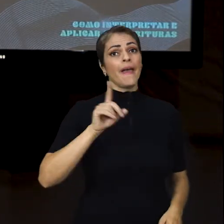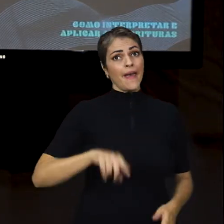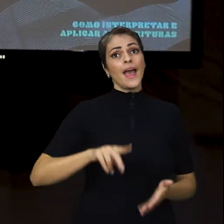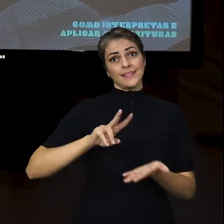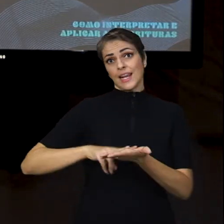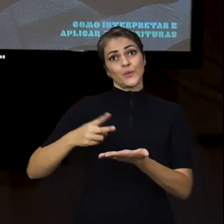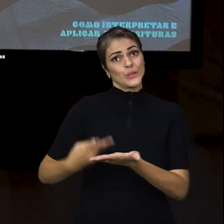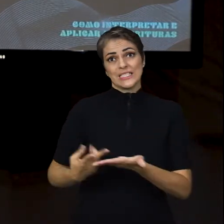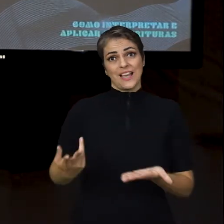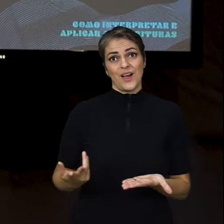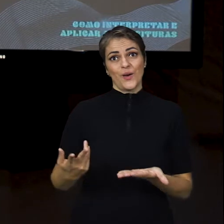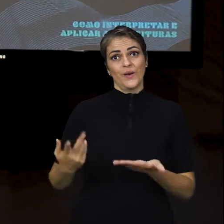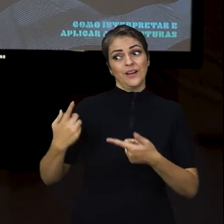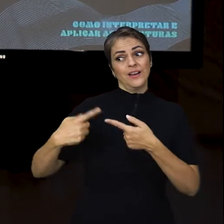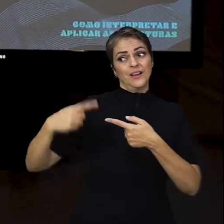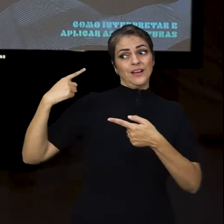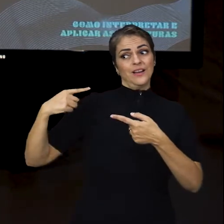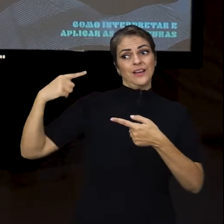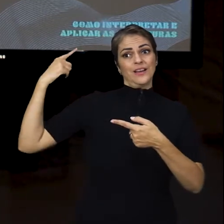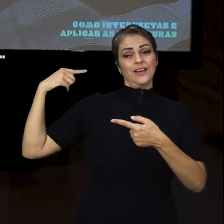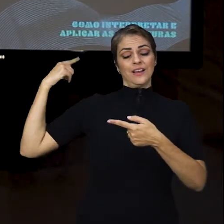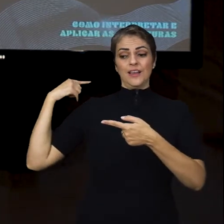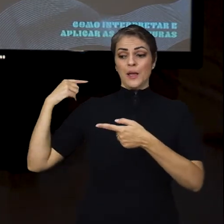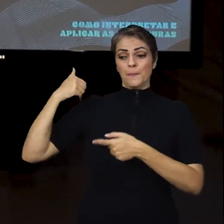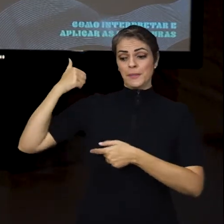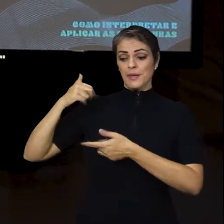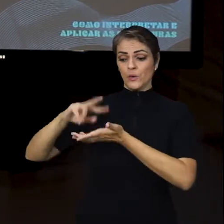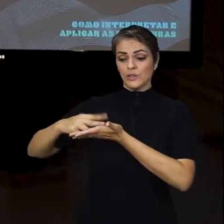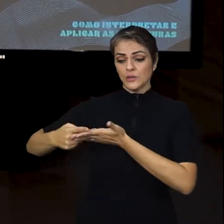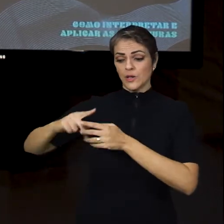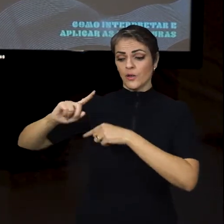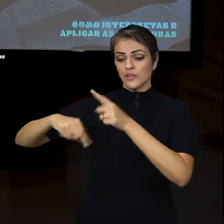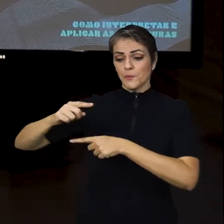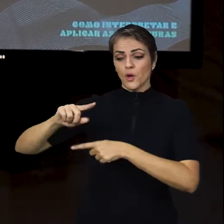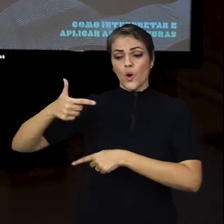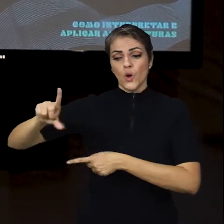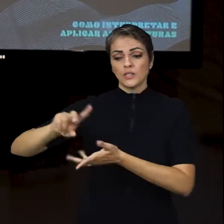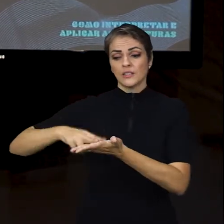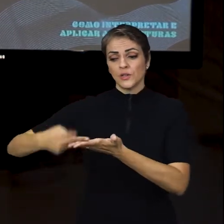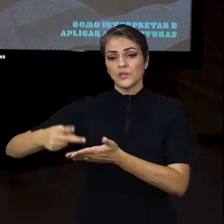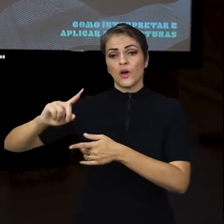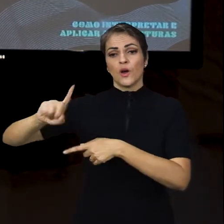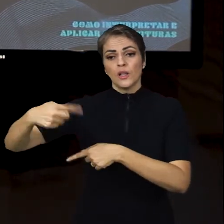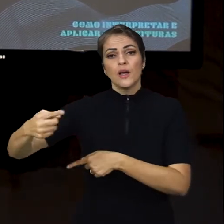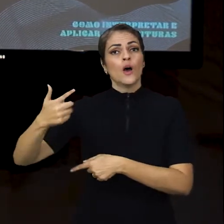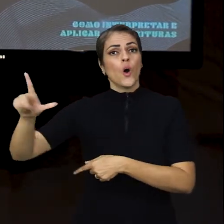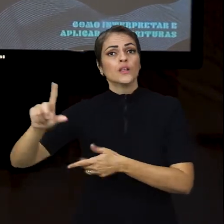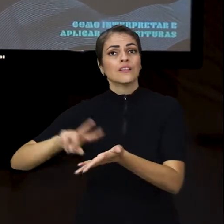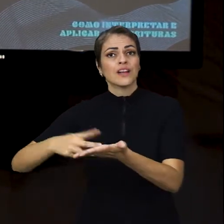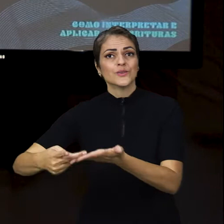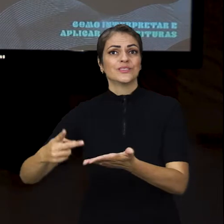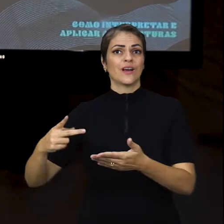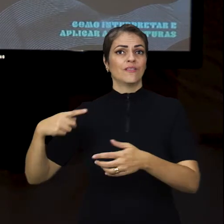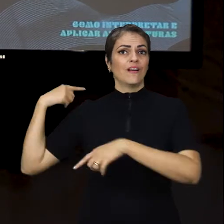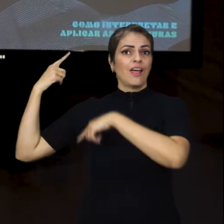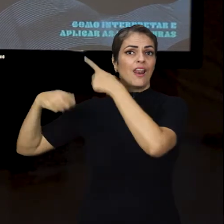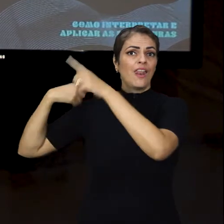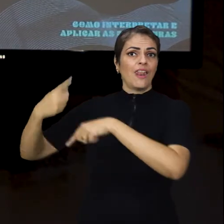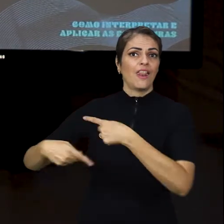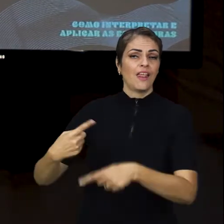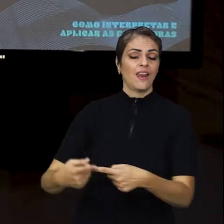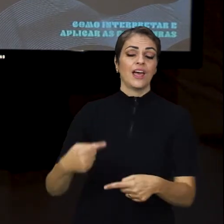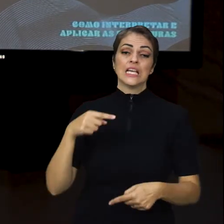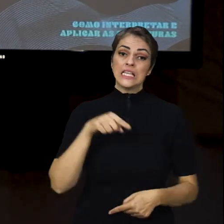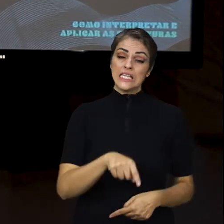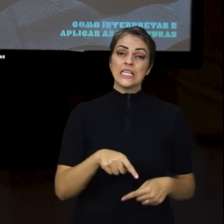outra tradução daquilo que foi o original de fato escrito. E tudo isso, todos esses elementos devem